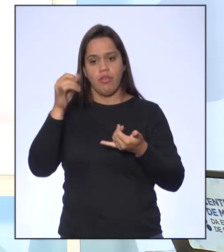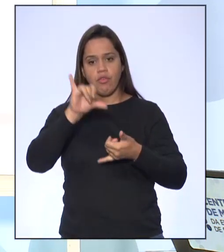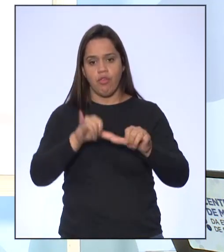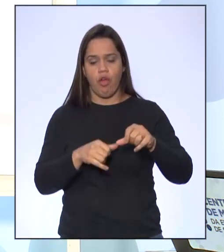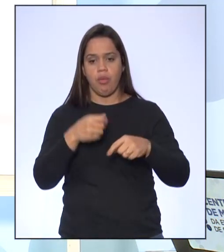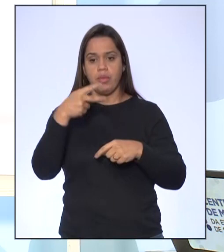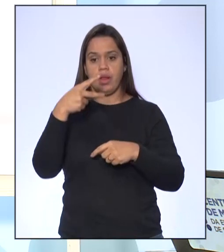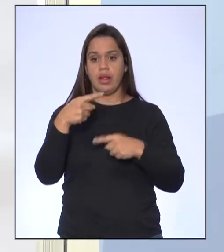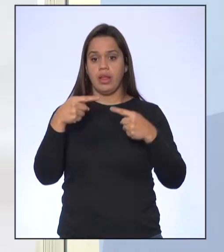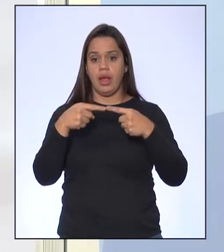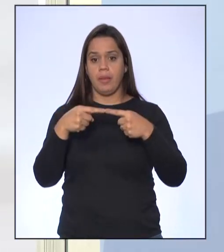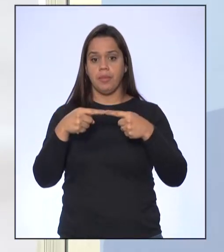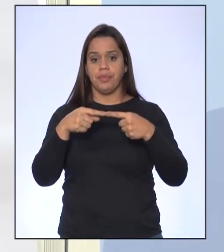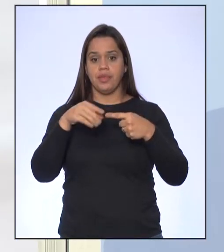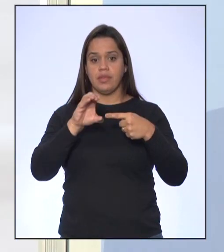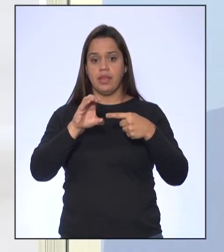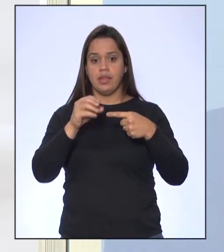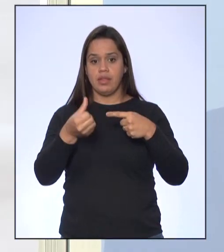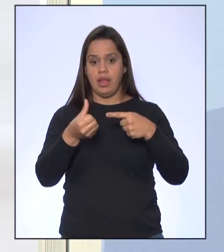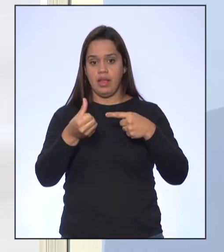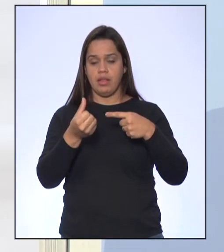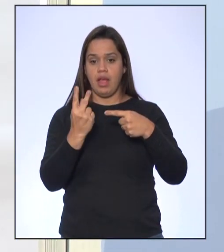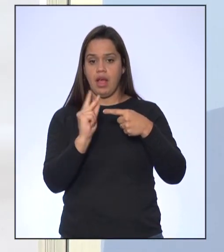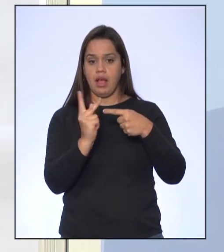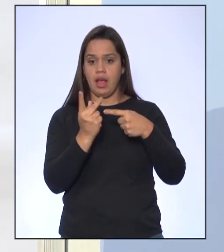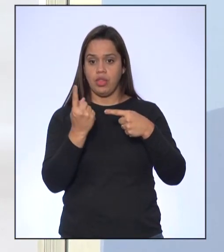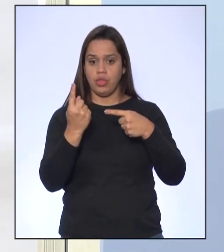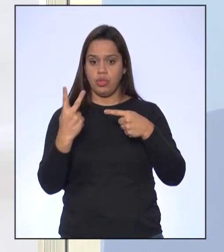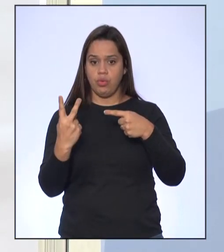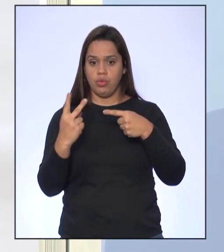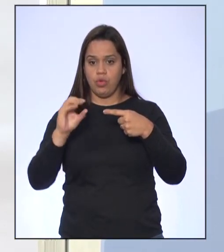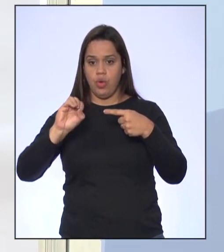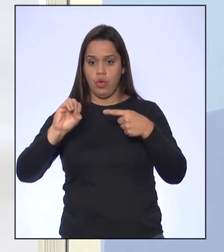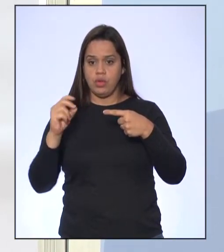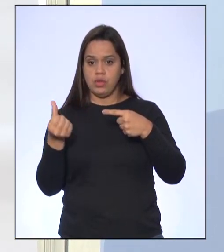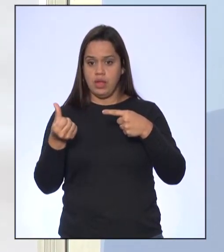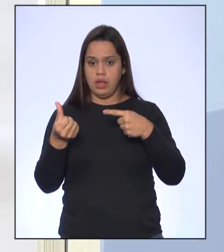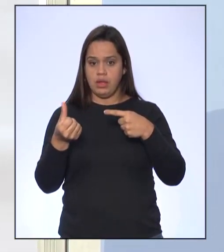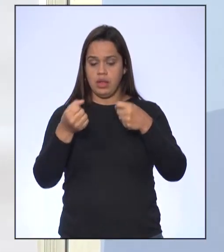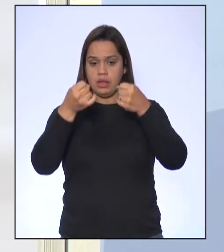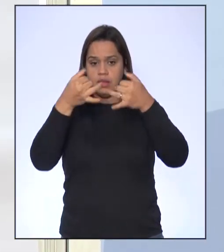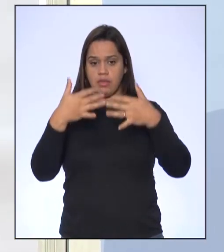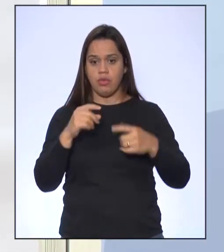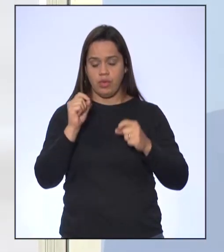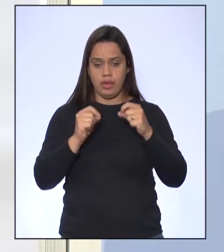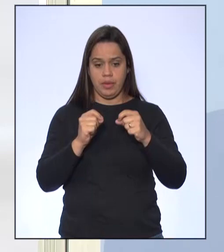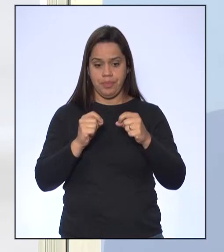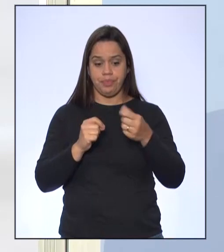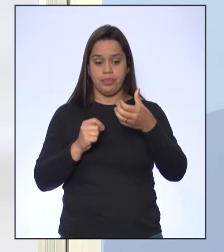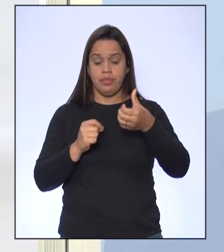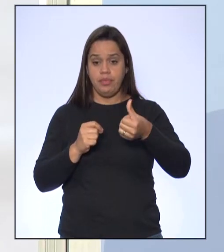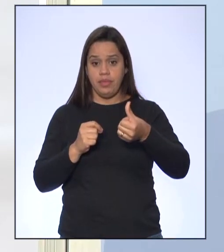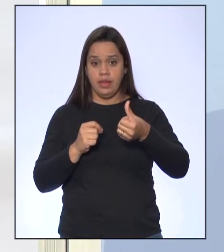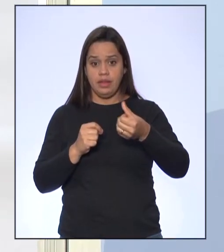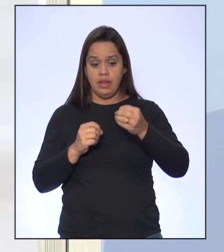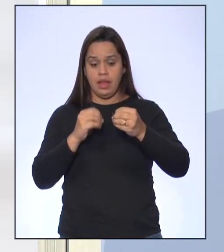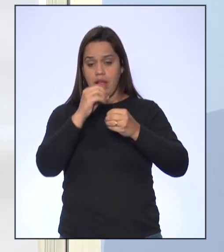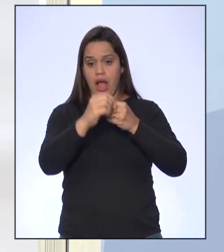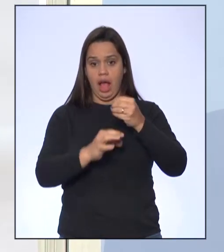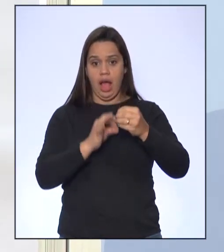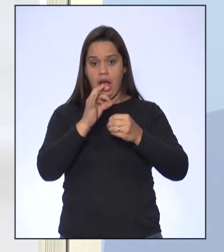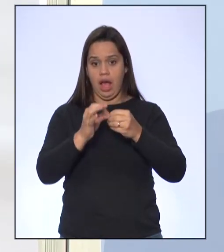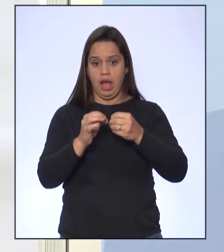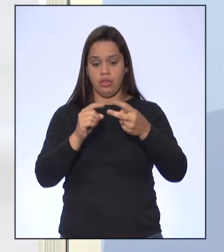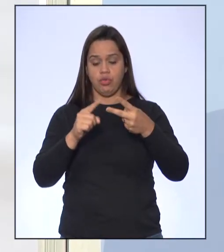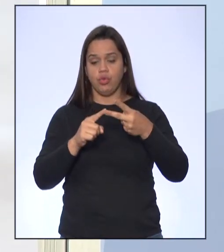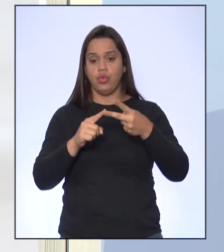C6H12O6. Quer dizer o quê, professora? Que essa molécula apresenta 6 átomos de carbono, 12